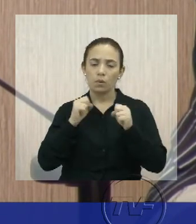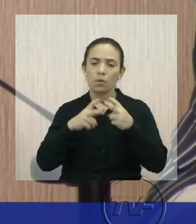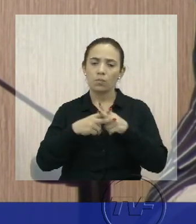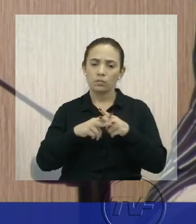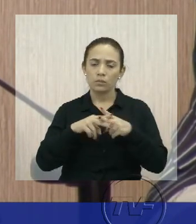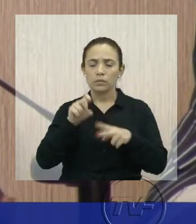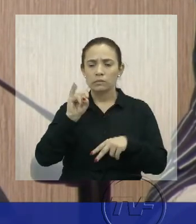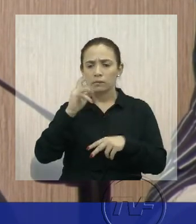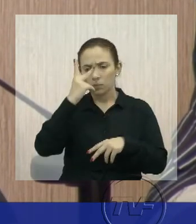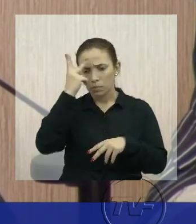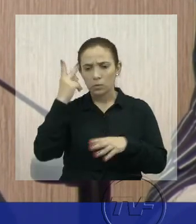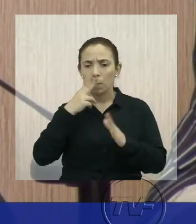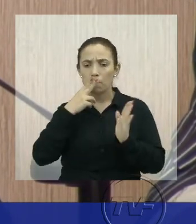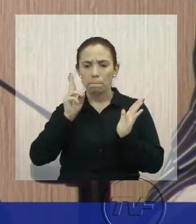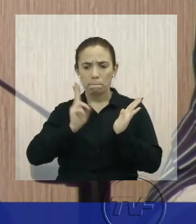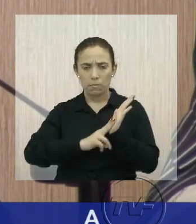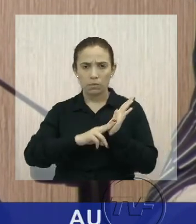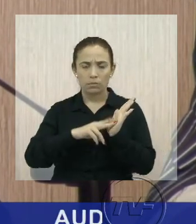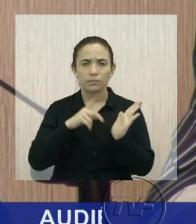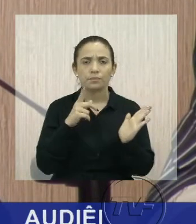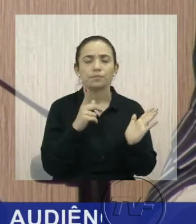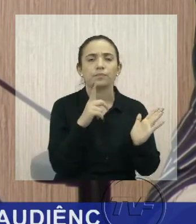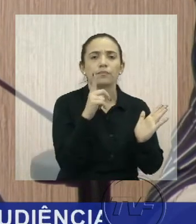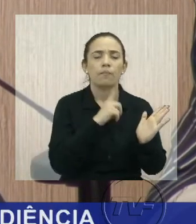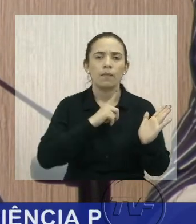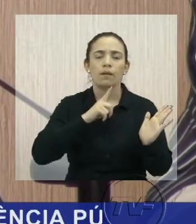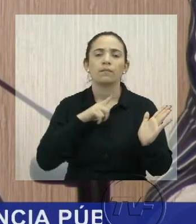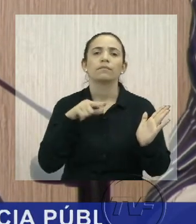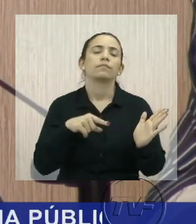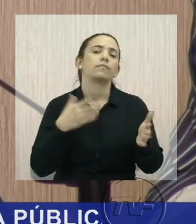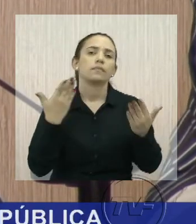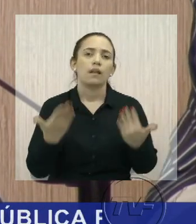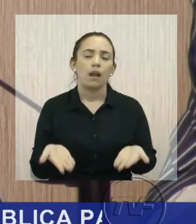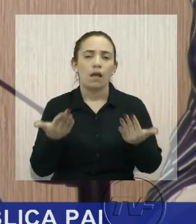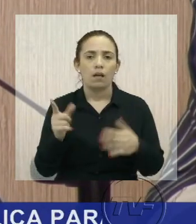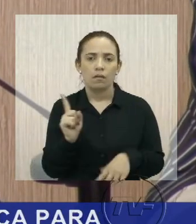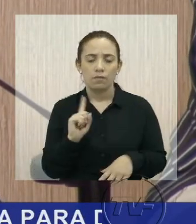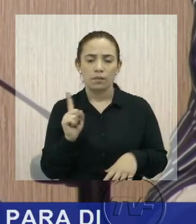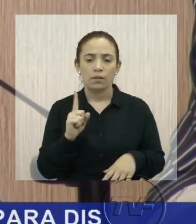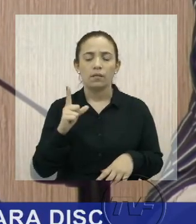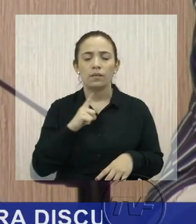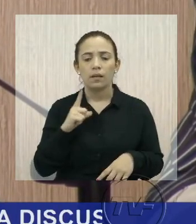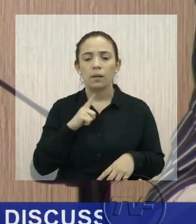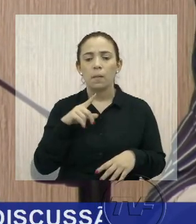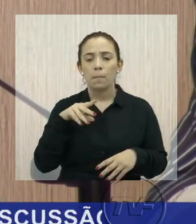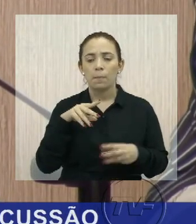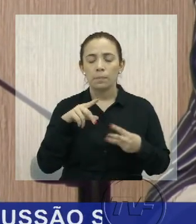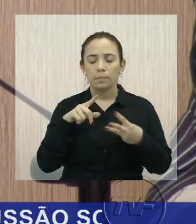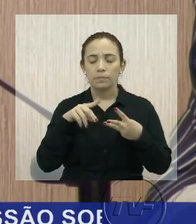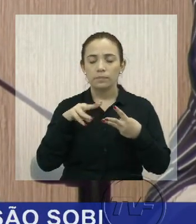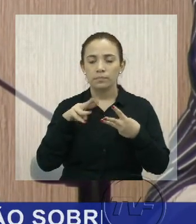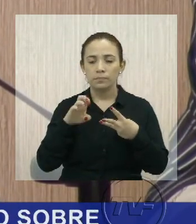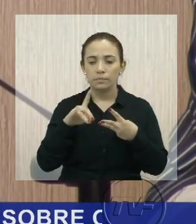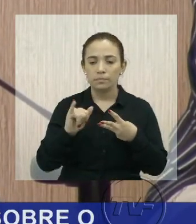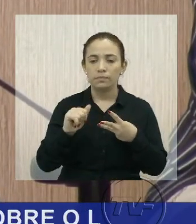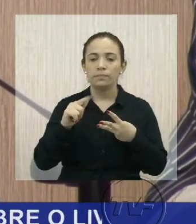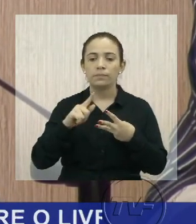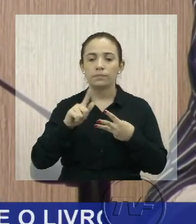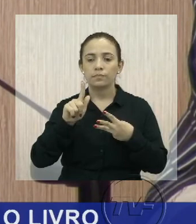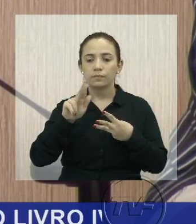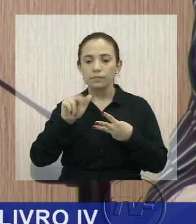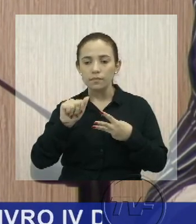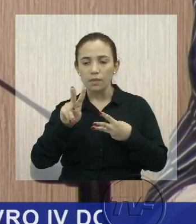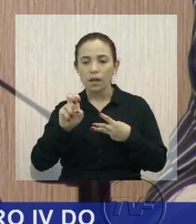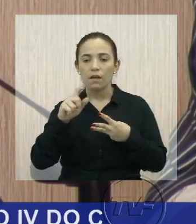que a pessoa tenha sido multada, ou seja, a infração nem é leve, a infração é média, grave ou gravíssima, e já comporta a